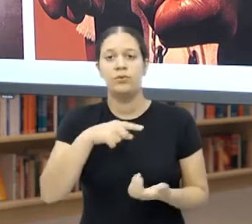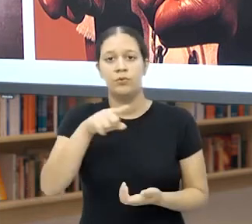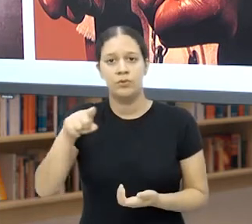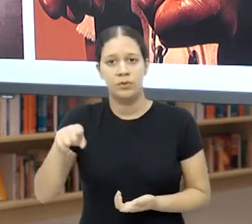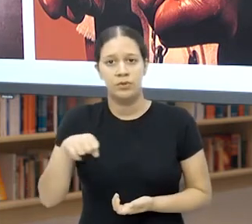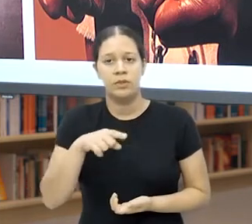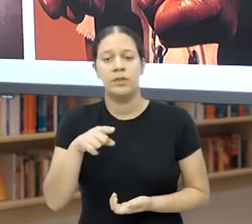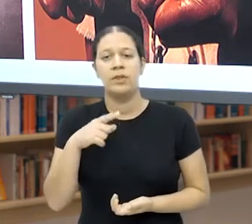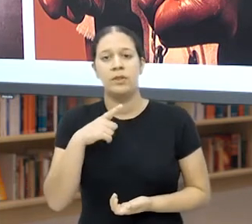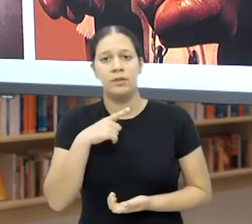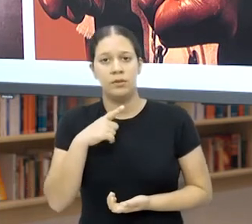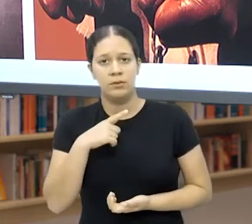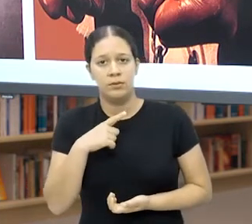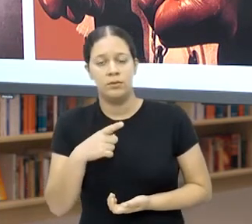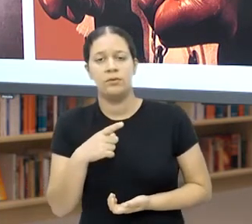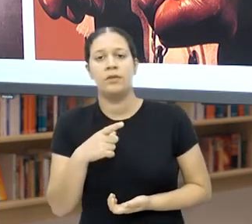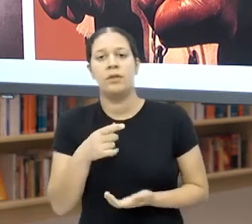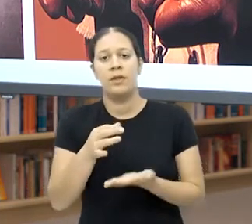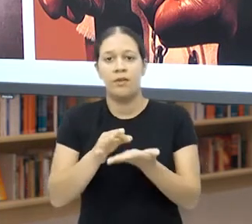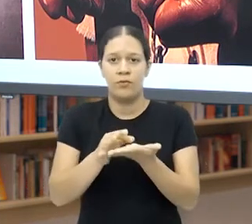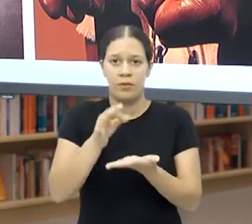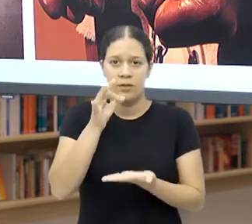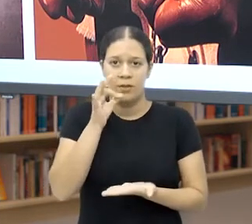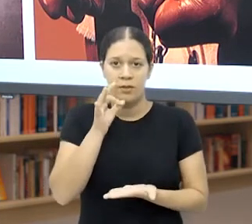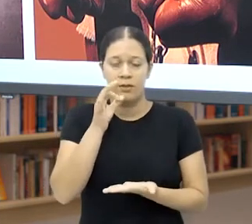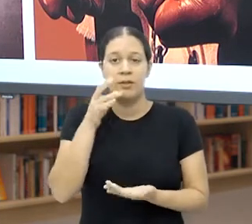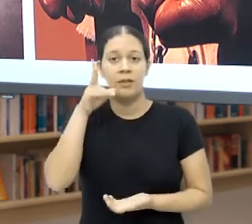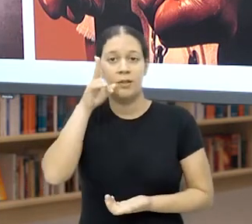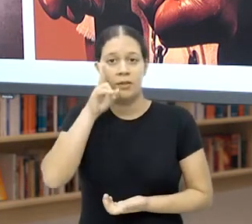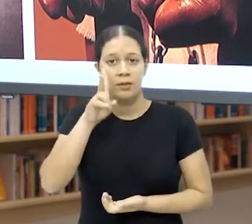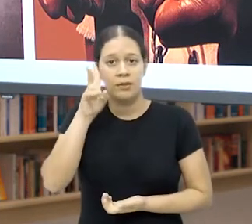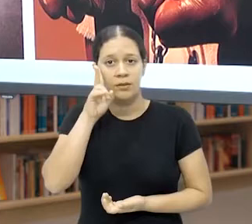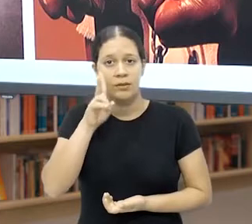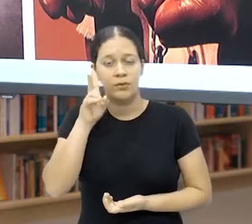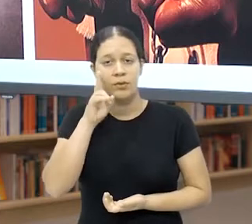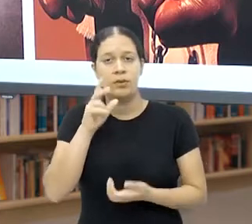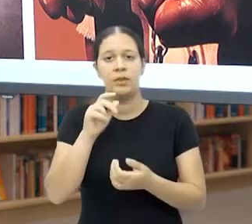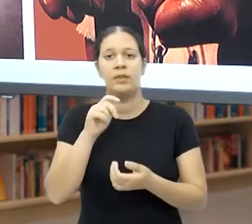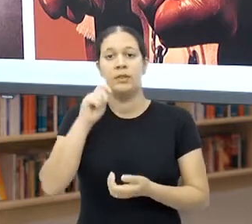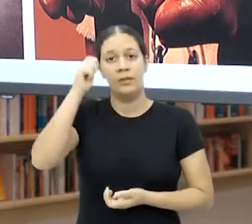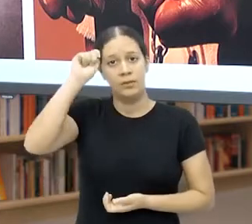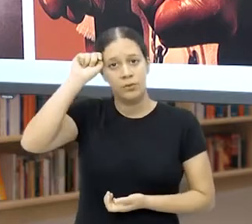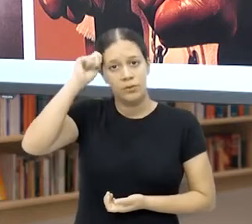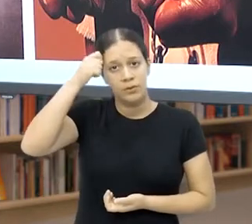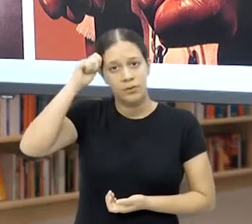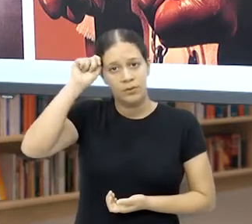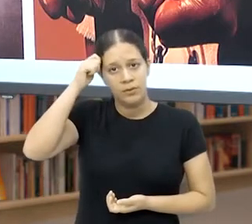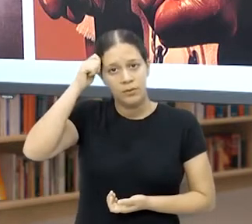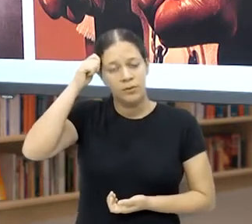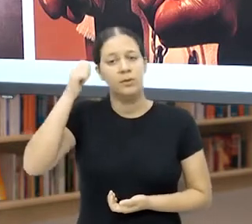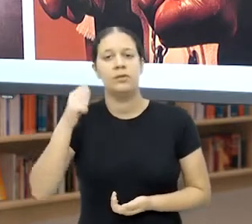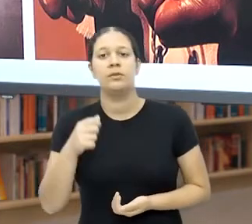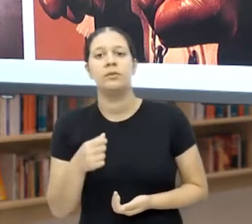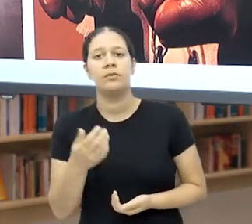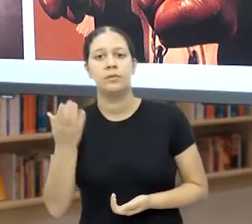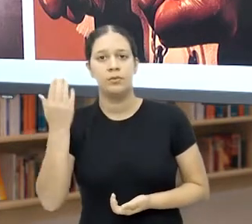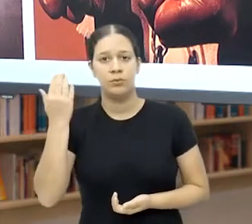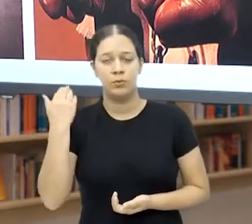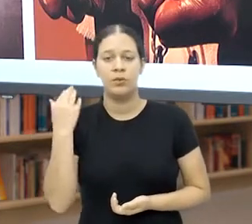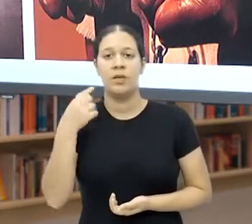texto, para manter a produção do café. Lembra? Esses escravos, eles passaram aí desde